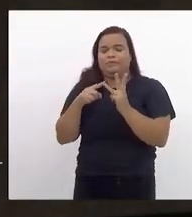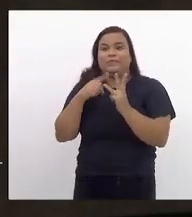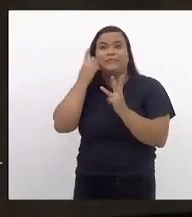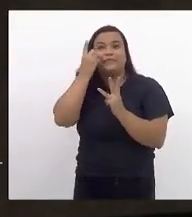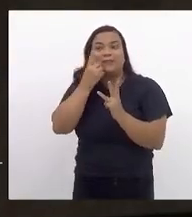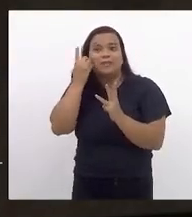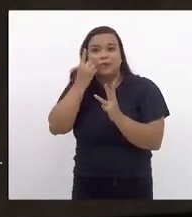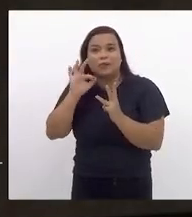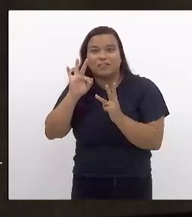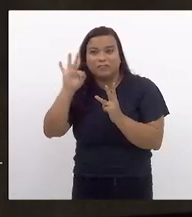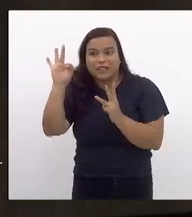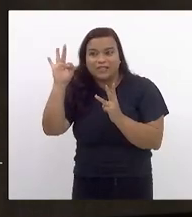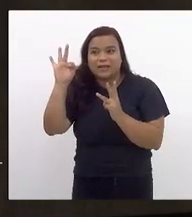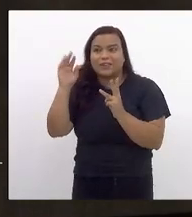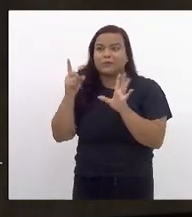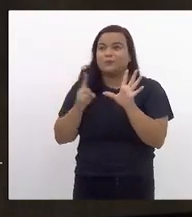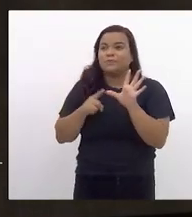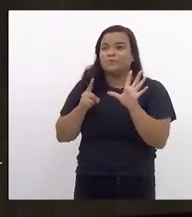deputada federal,